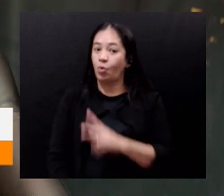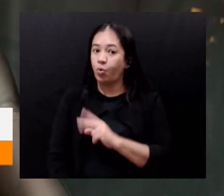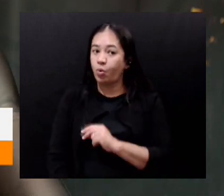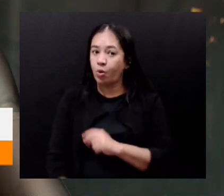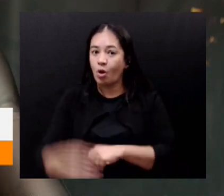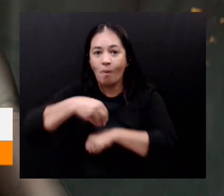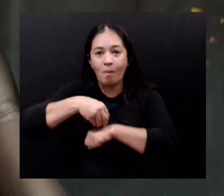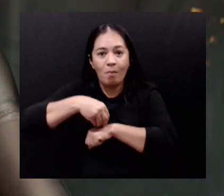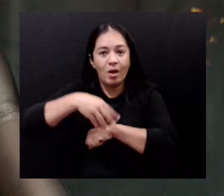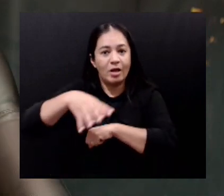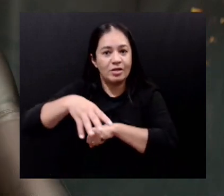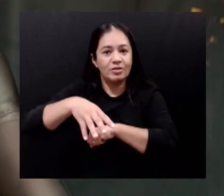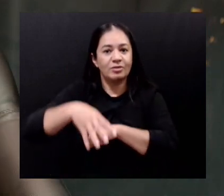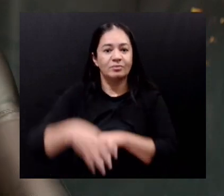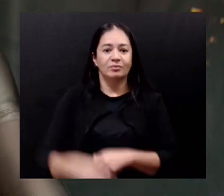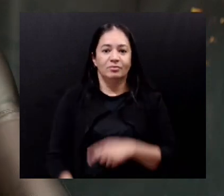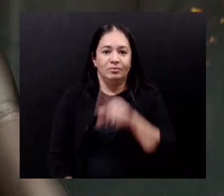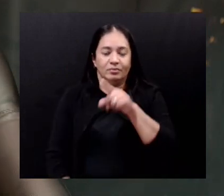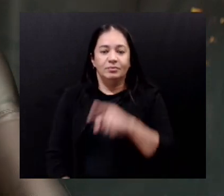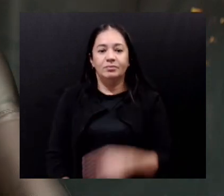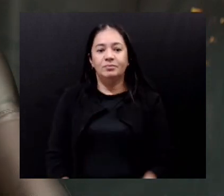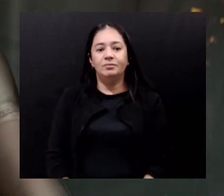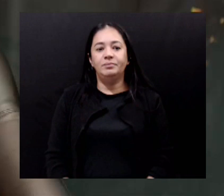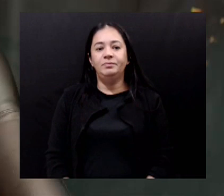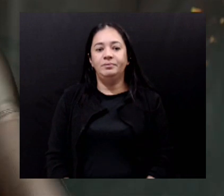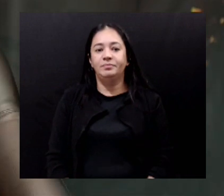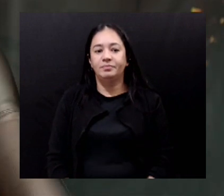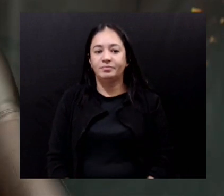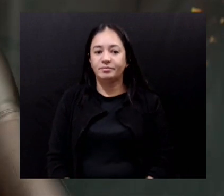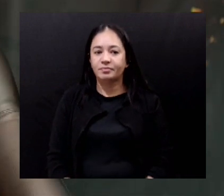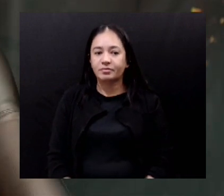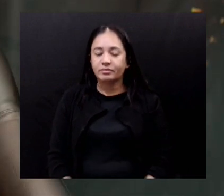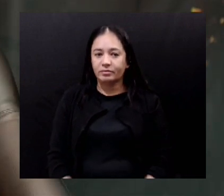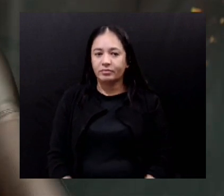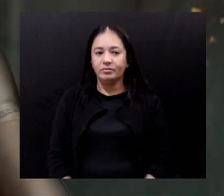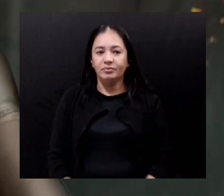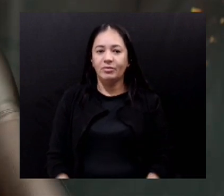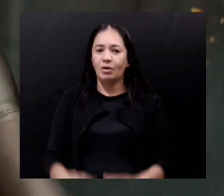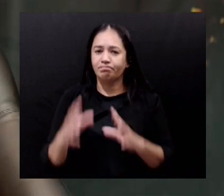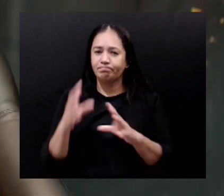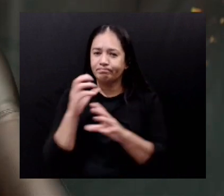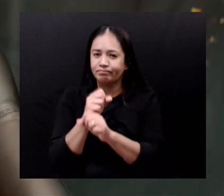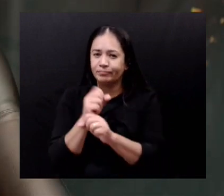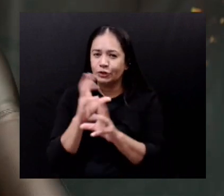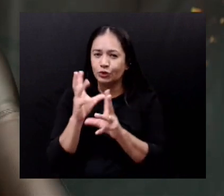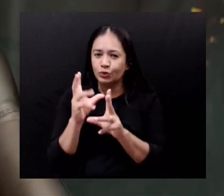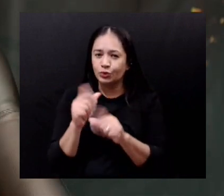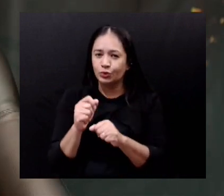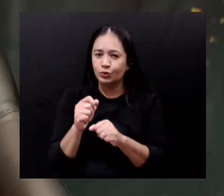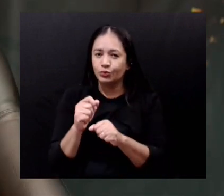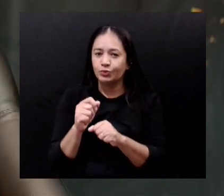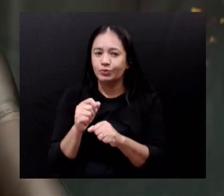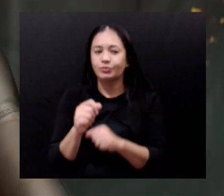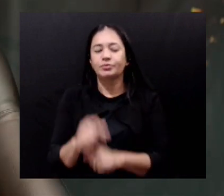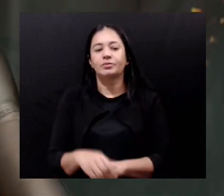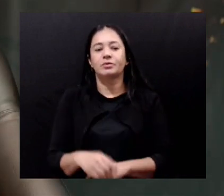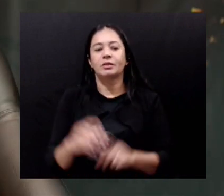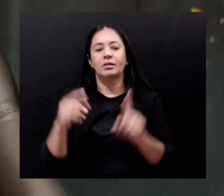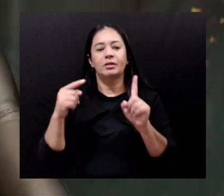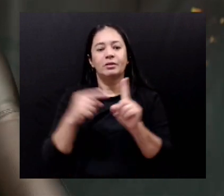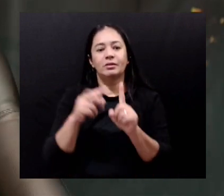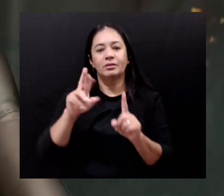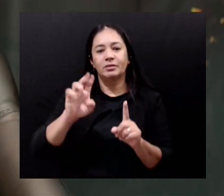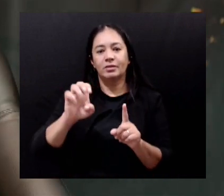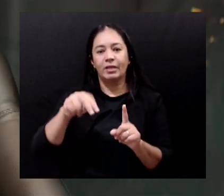para você, né? Faça sua continha aí, coloca tudo na ponta do lápis. A Renata do Cambuí, quais são os custos atualizados